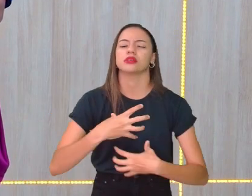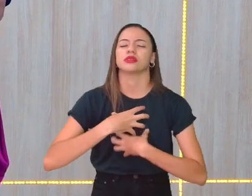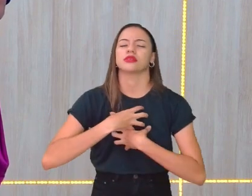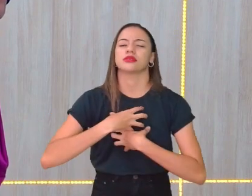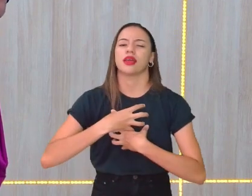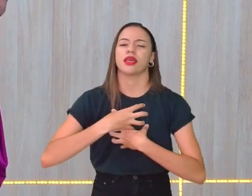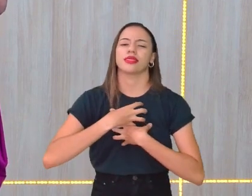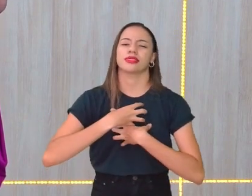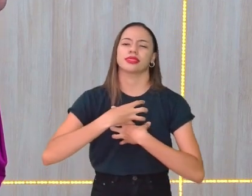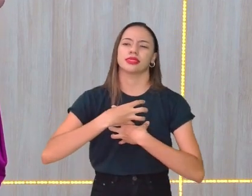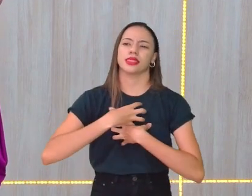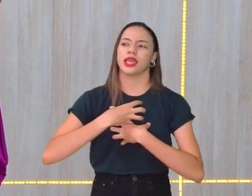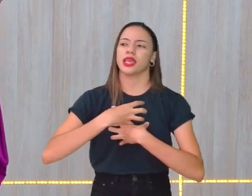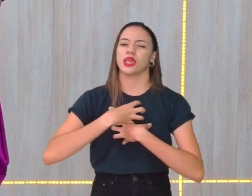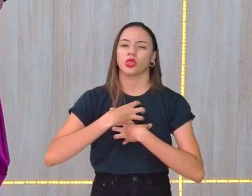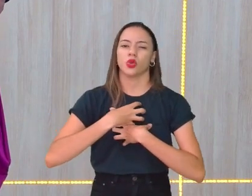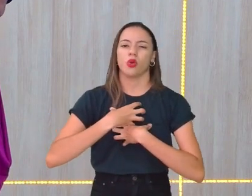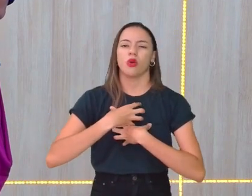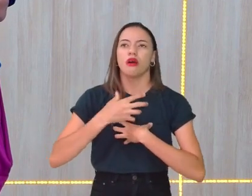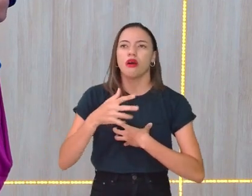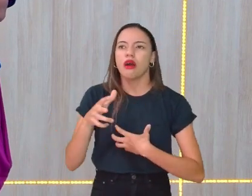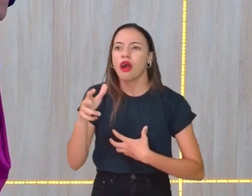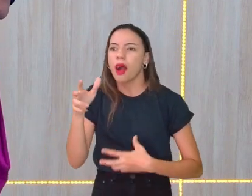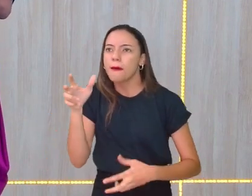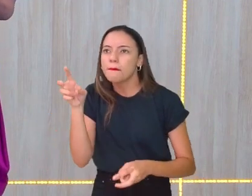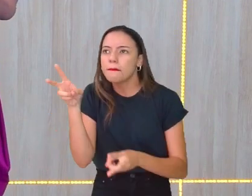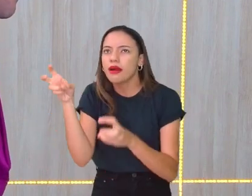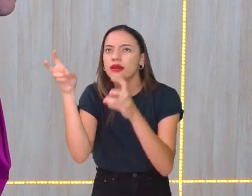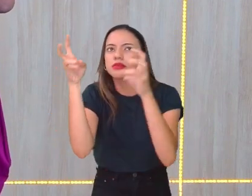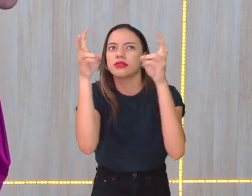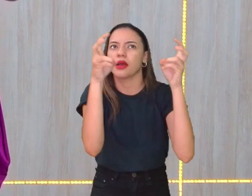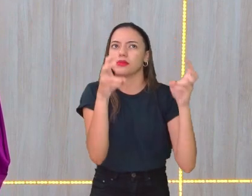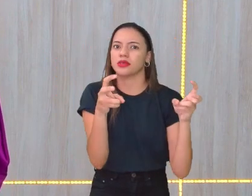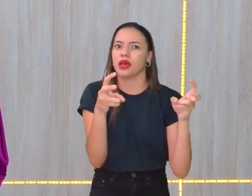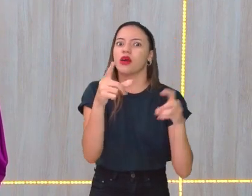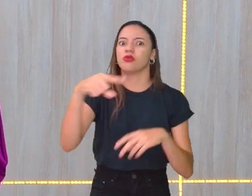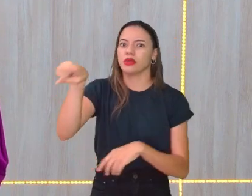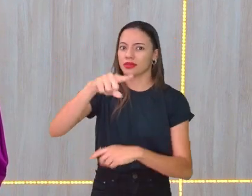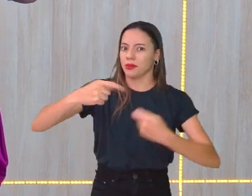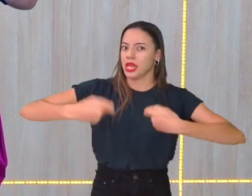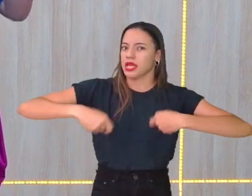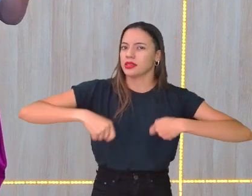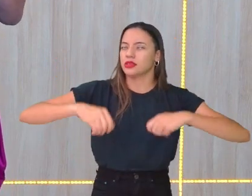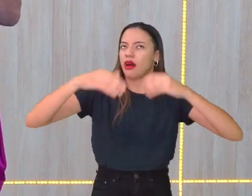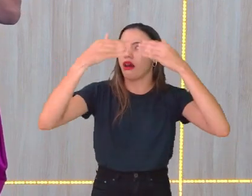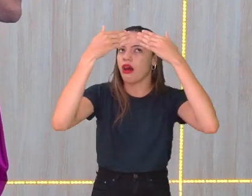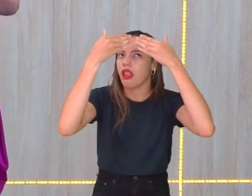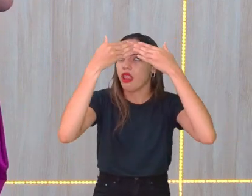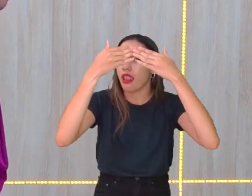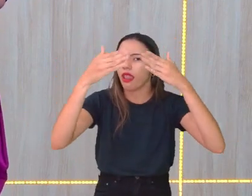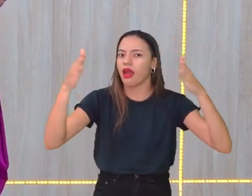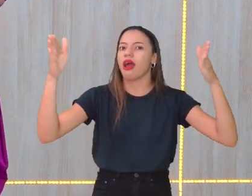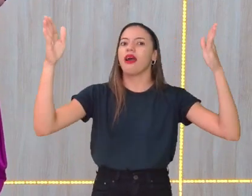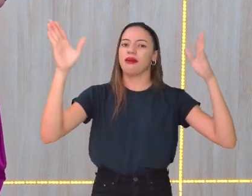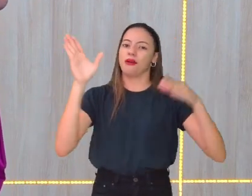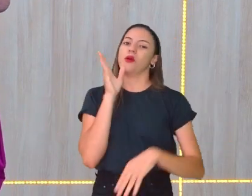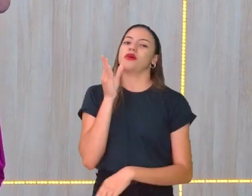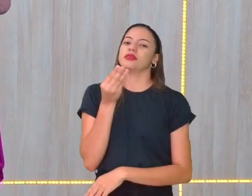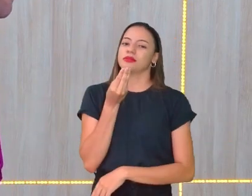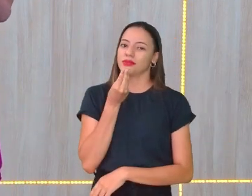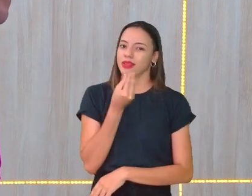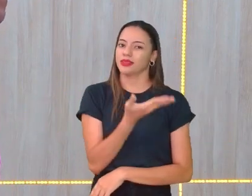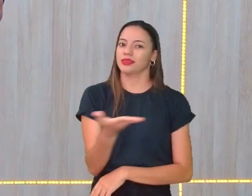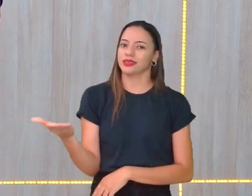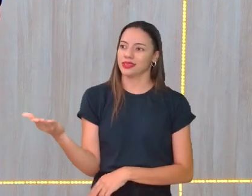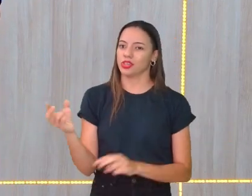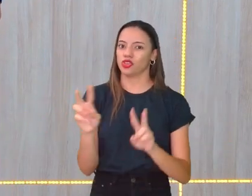sentidos, tá? Com a nossa percepção. Então, mudem essa, ampliem, tá? Ampliem o conhecimento de